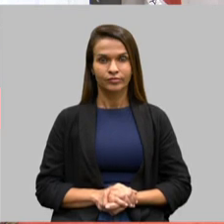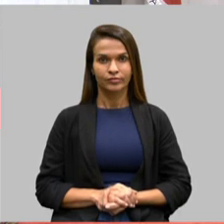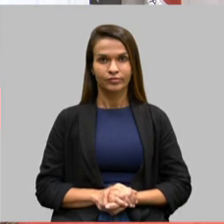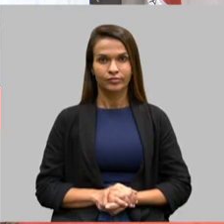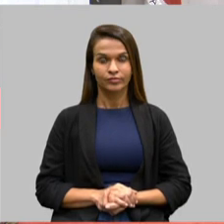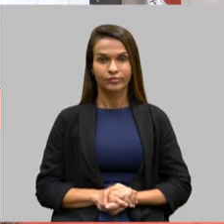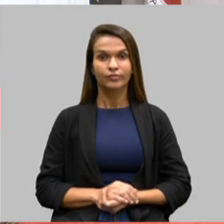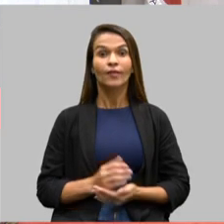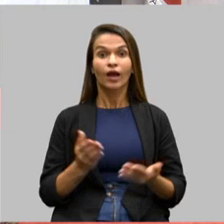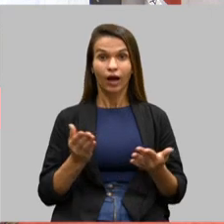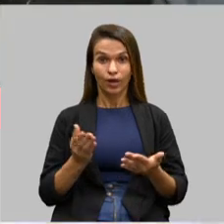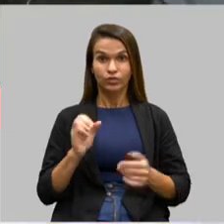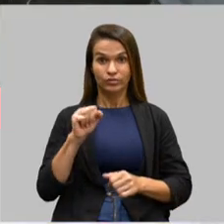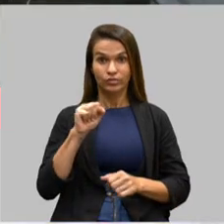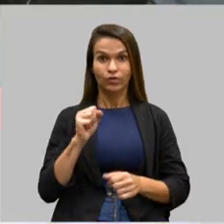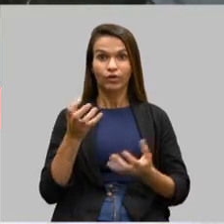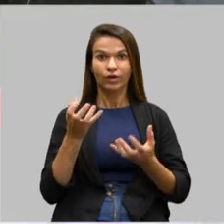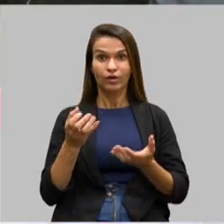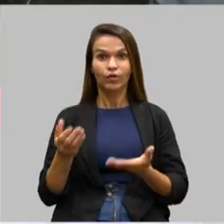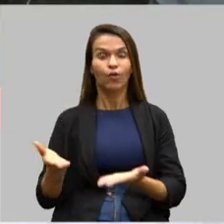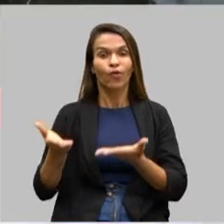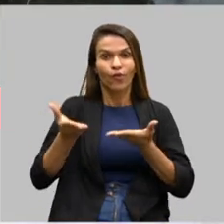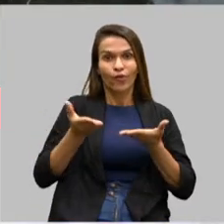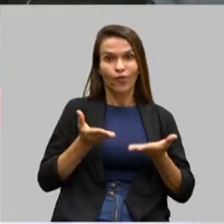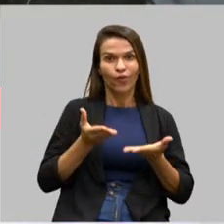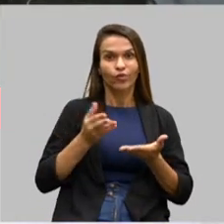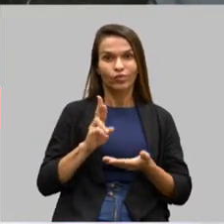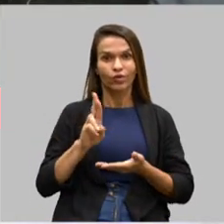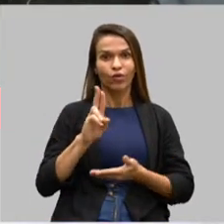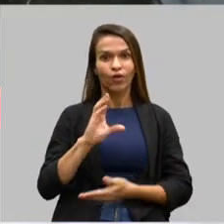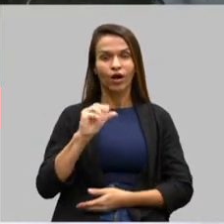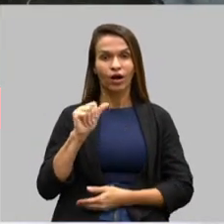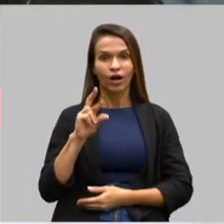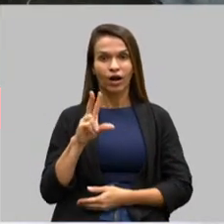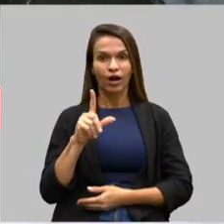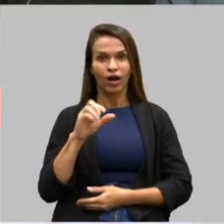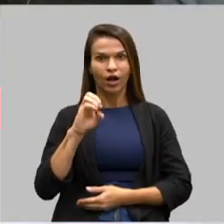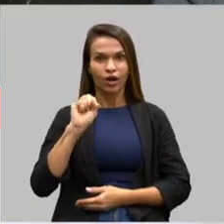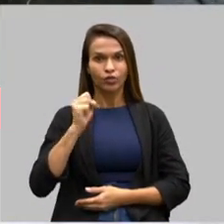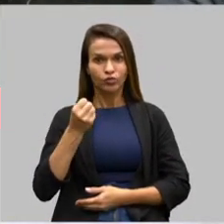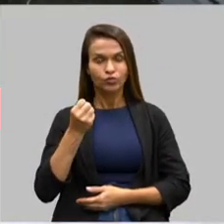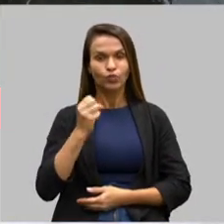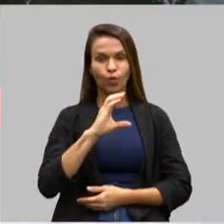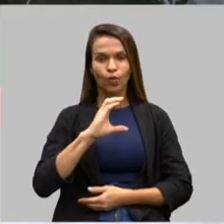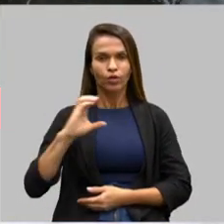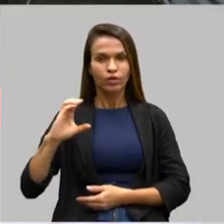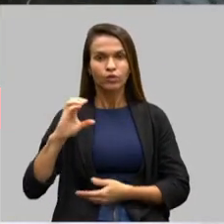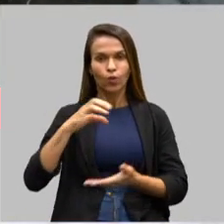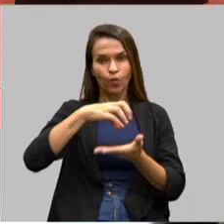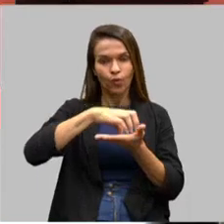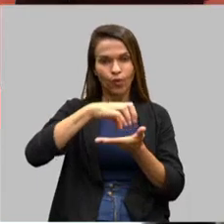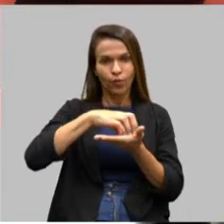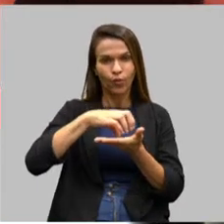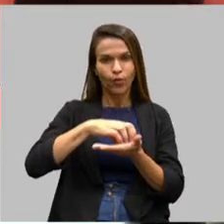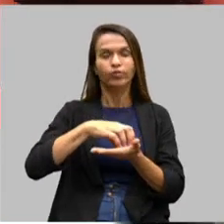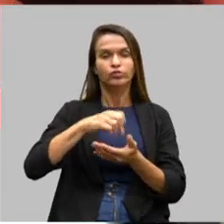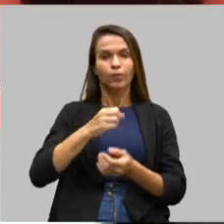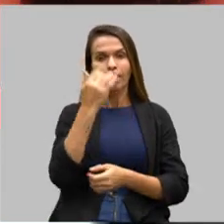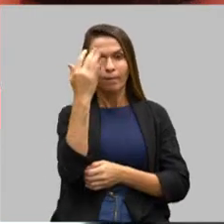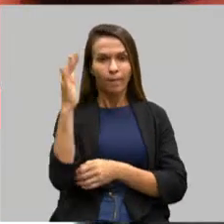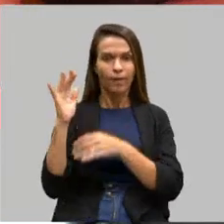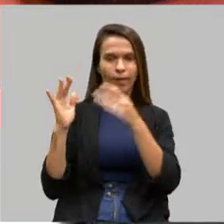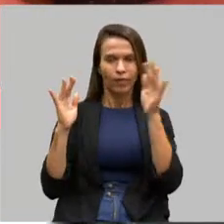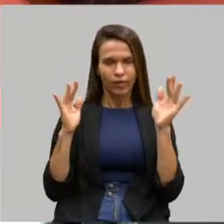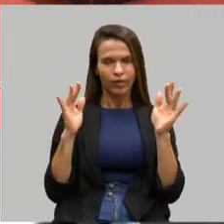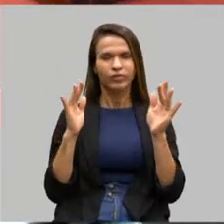Agora sim, quero convidar o doutor Carlos Eduardo Ferreira Pinto, promotor de justiça, coordenador do Centro de Apoio Operacional do Meio Ambiente. Seja bem-vindo mais uma vez a essa